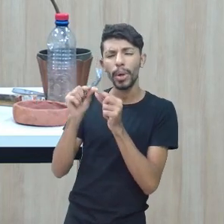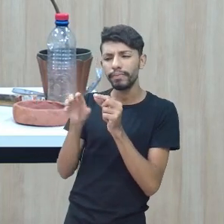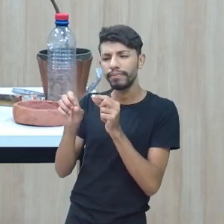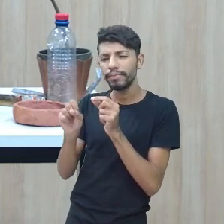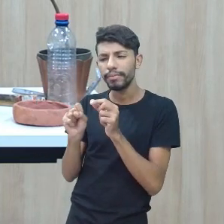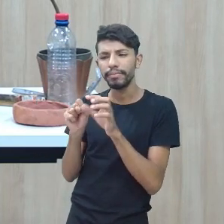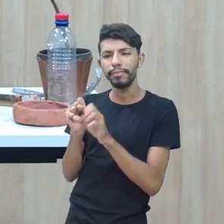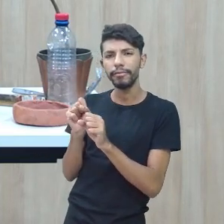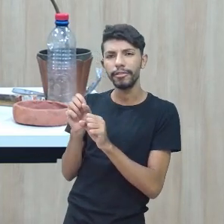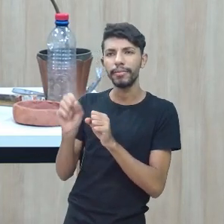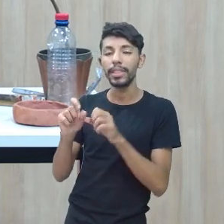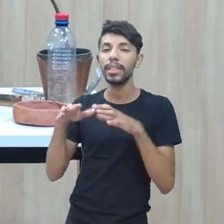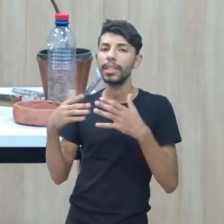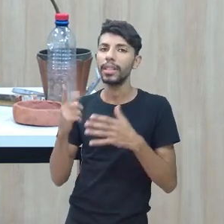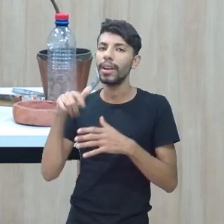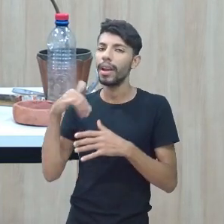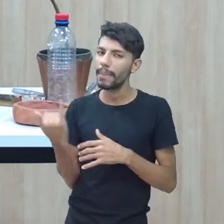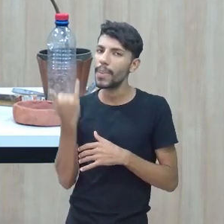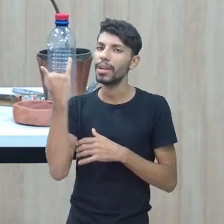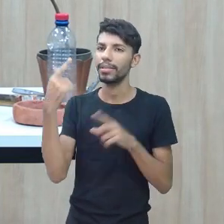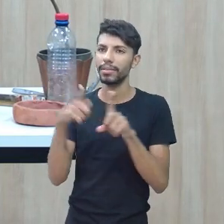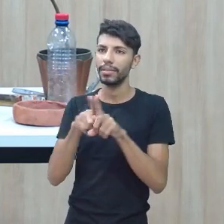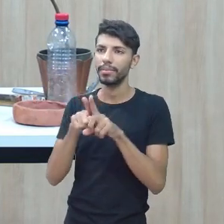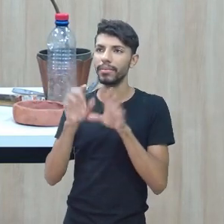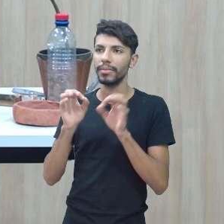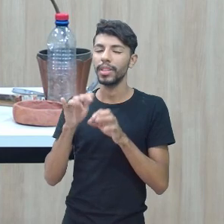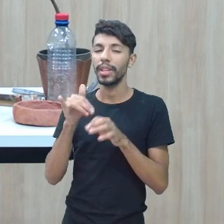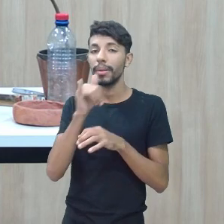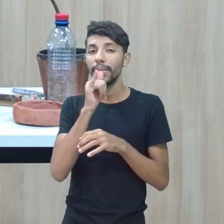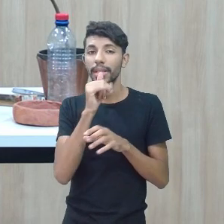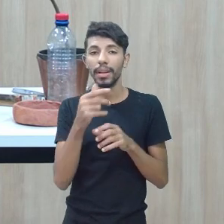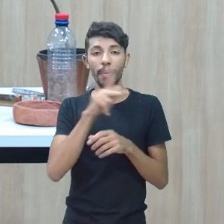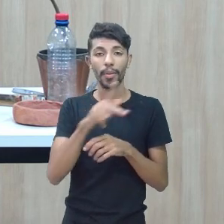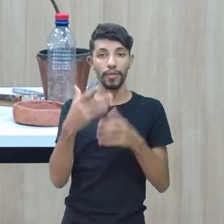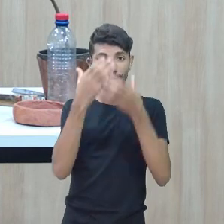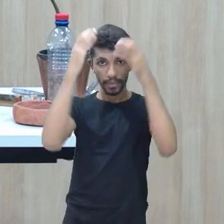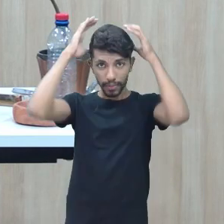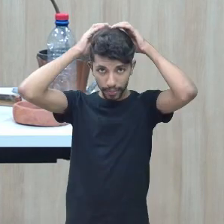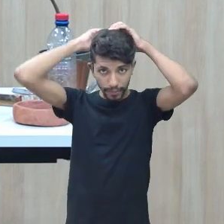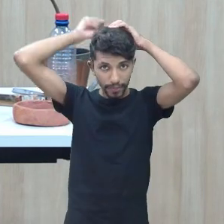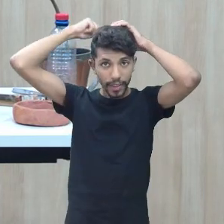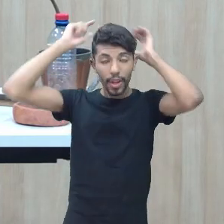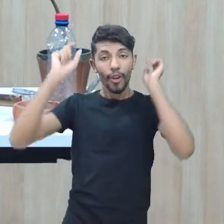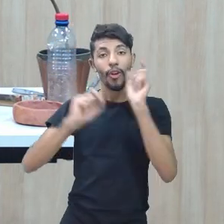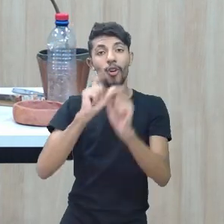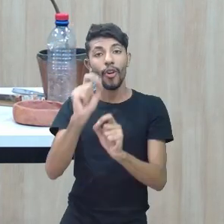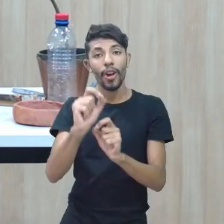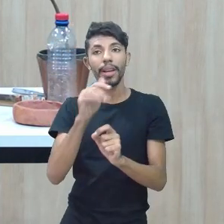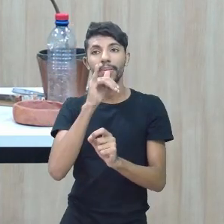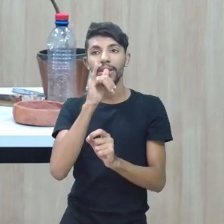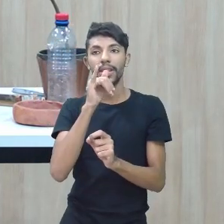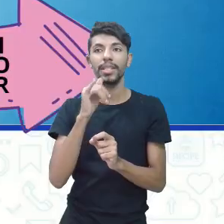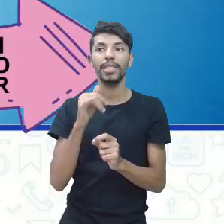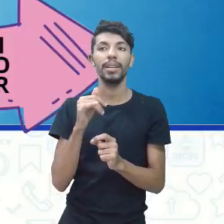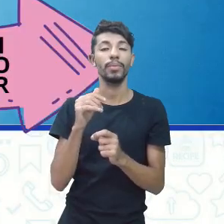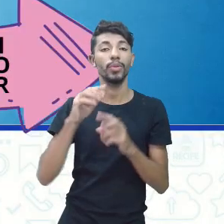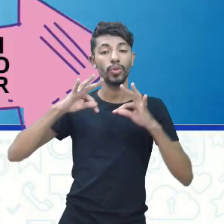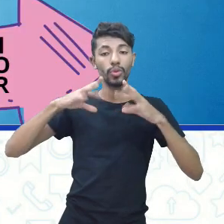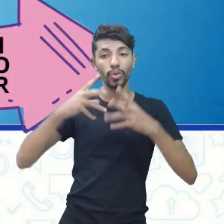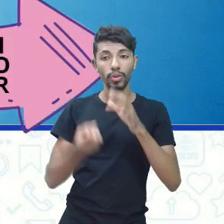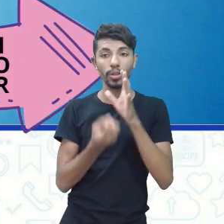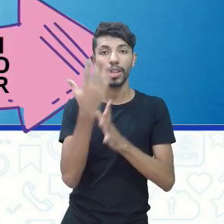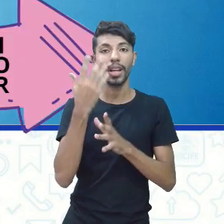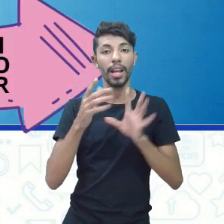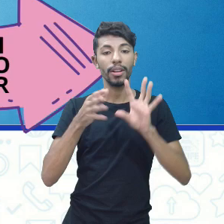isso tem um valor, né? Exemplo, Revoredo colocou também que tudo que está sendo produzido, né, nessa Olimpíada é